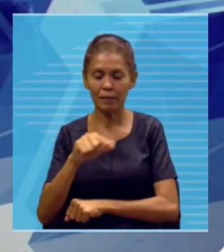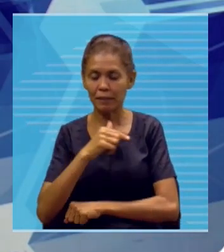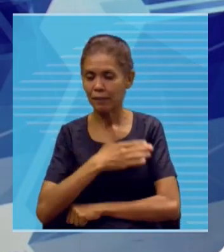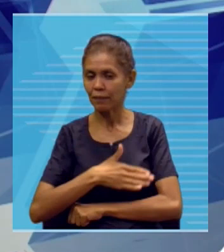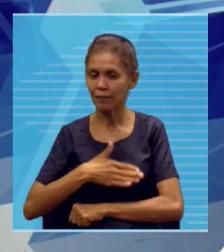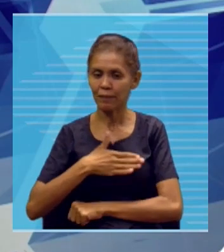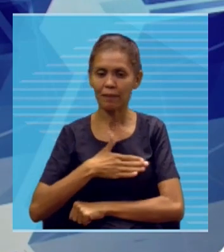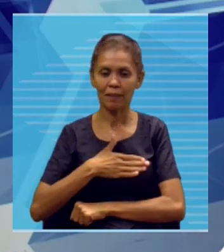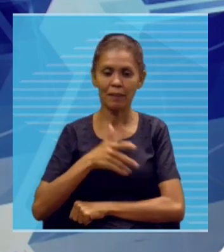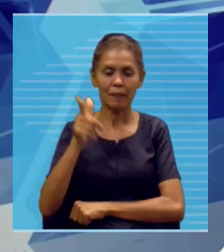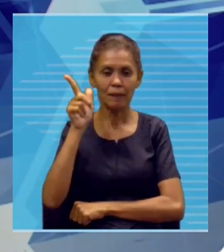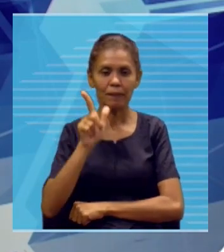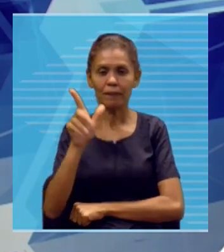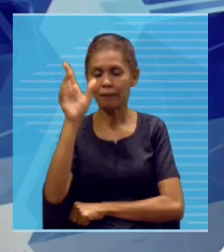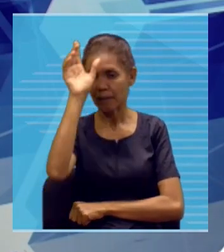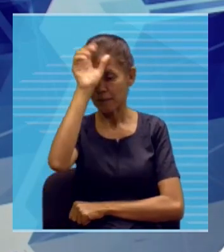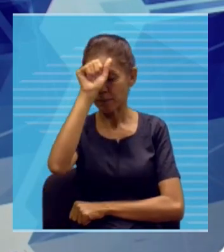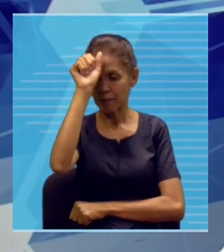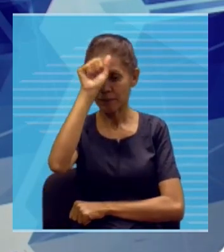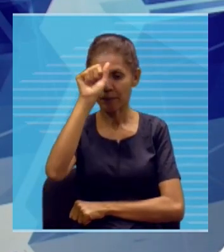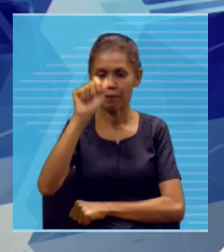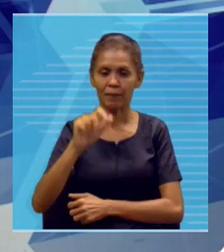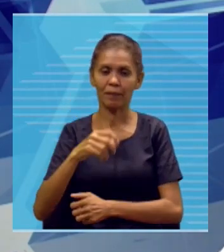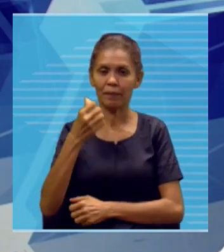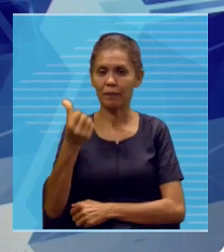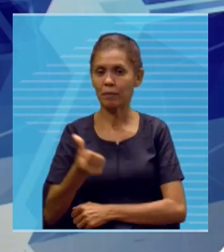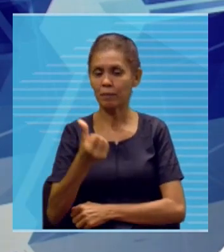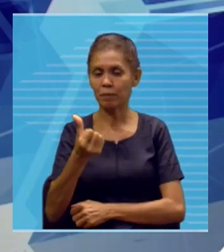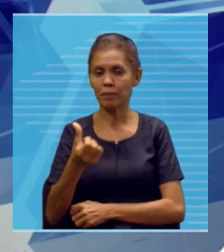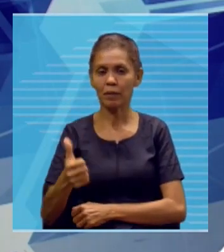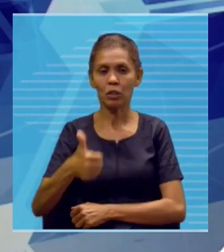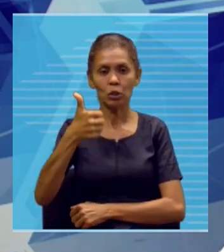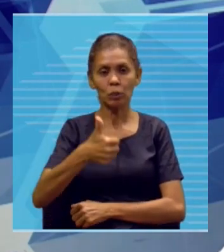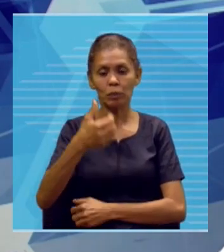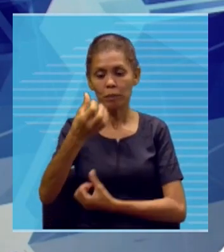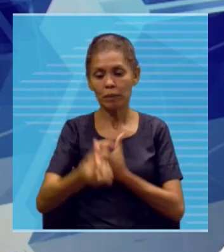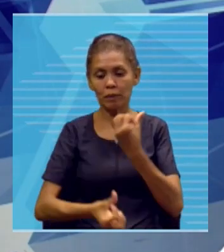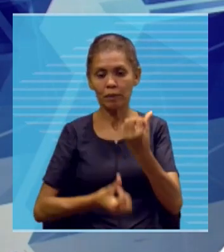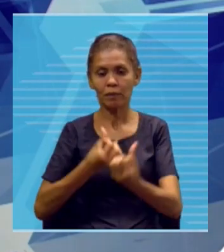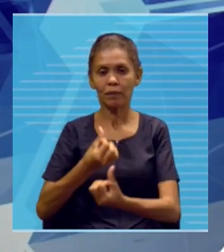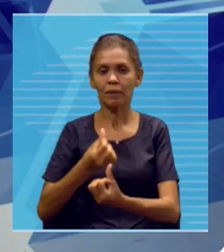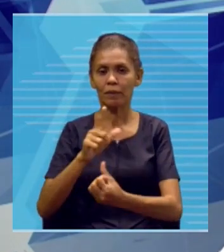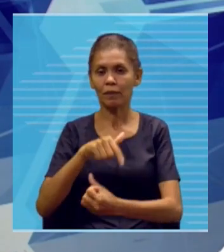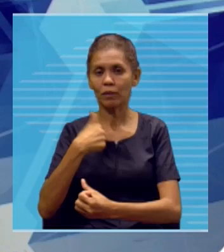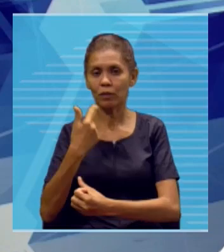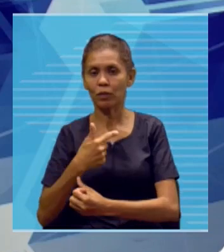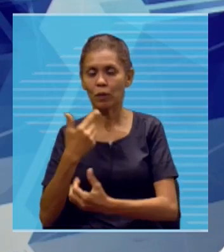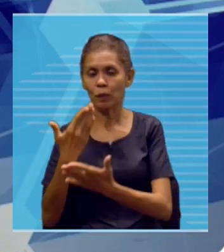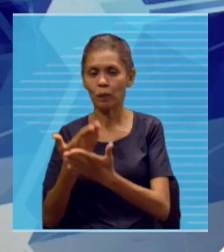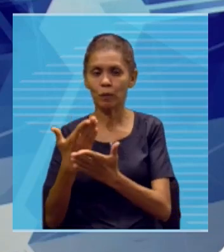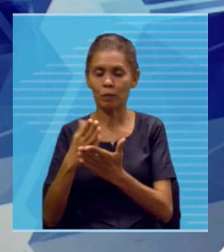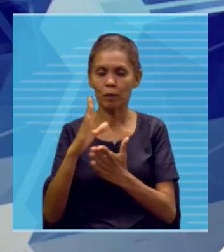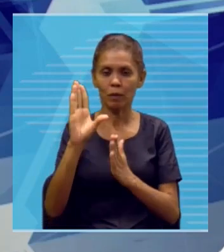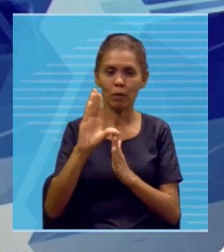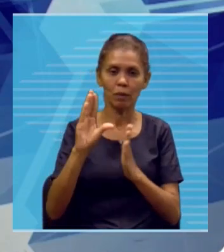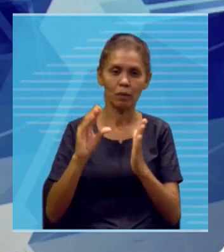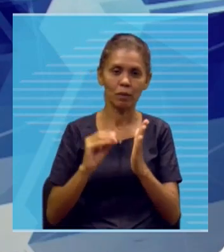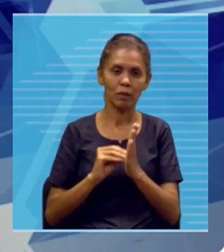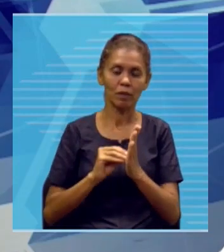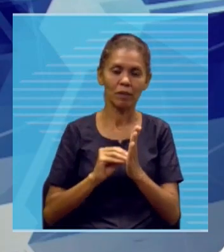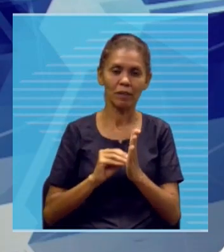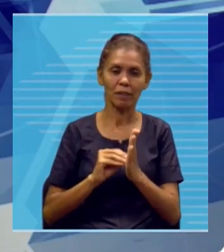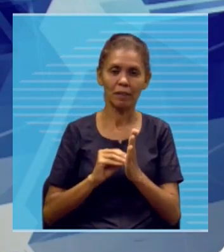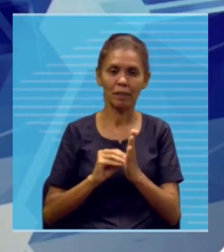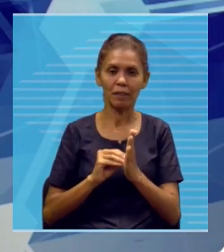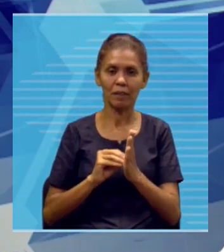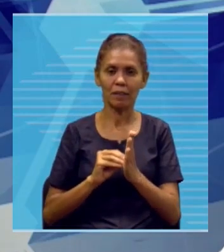tenham conseguido aprender. Durante todo o nosso primeiro semestre, a gente discutiu sobre conteúdos que fazem parte da nossa